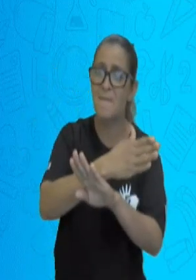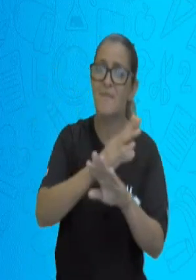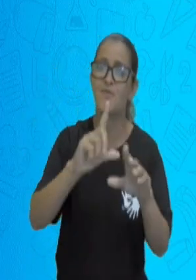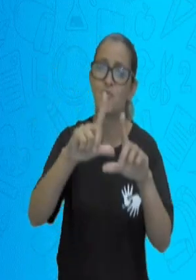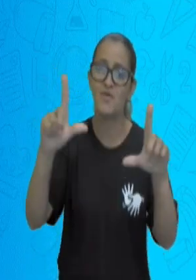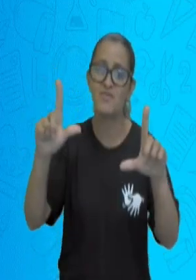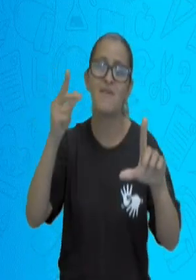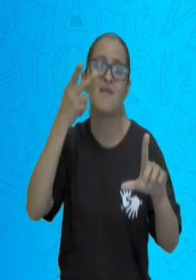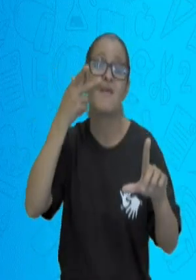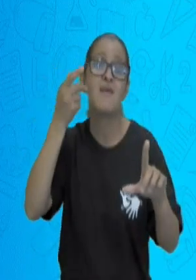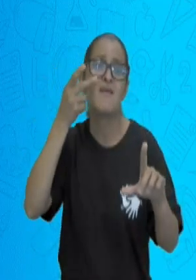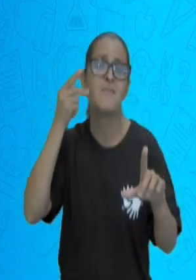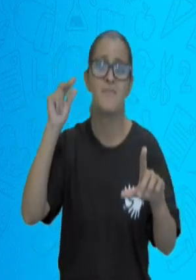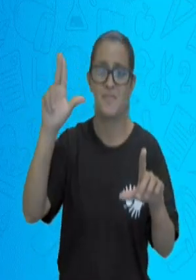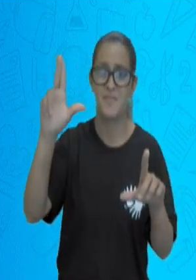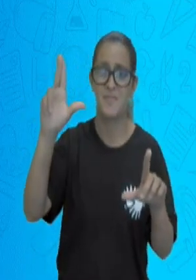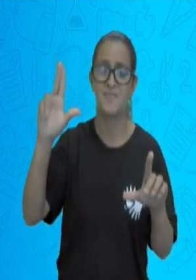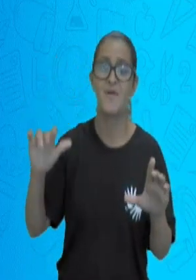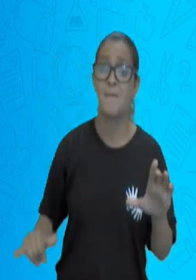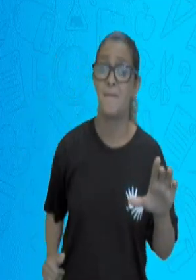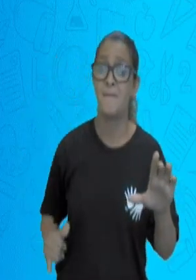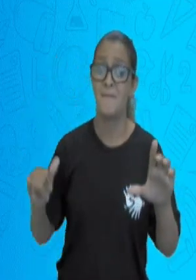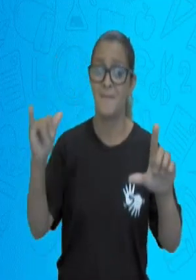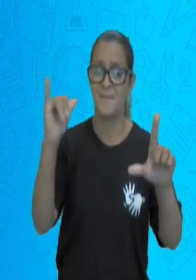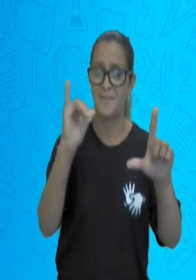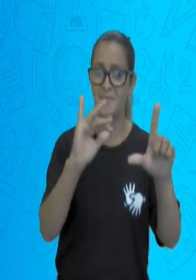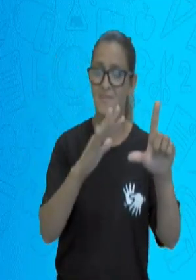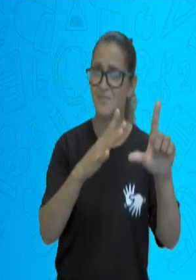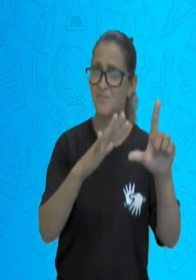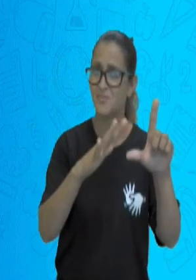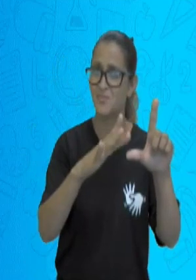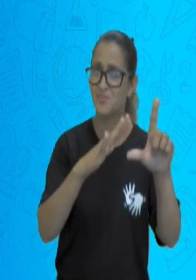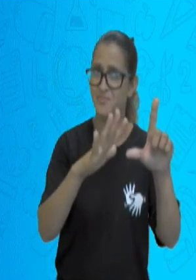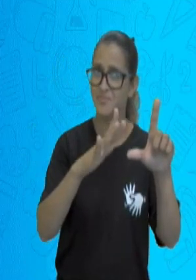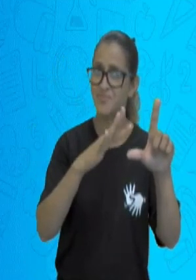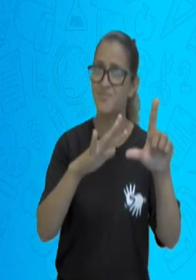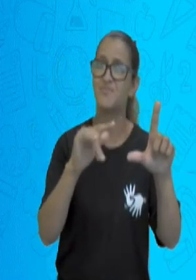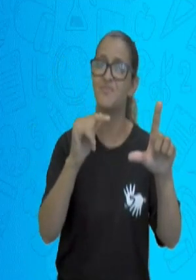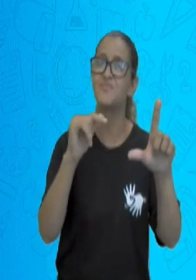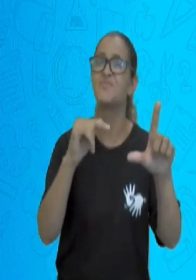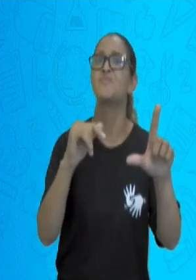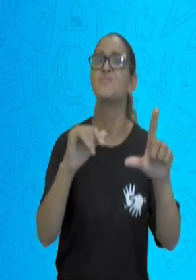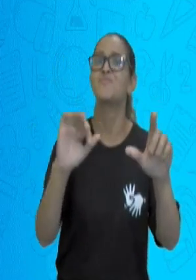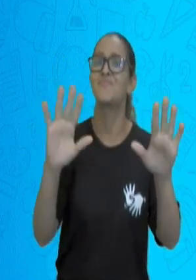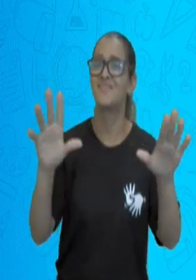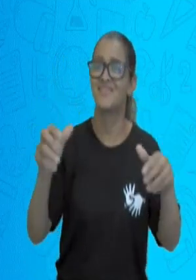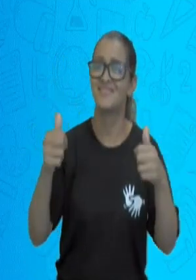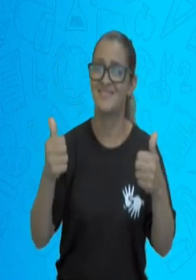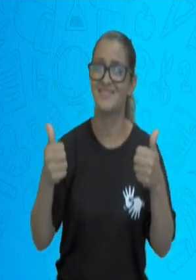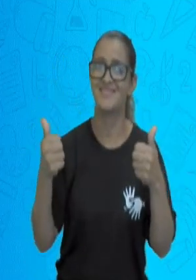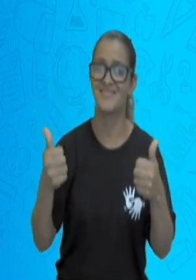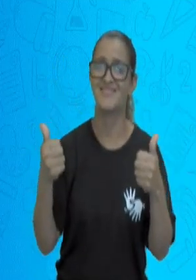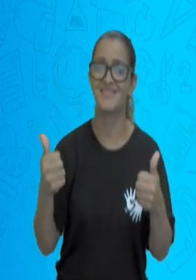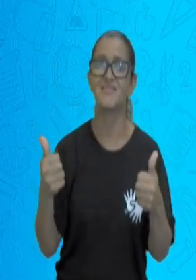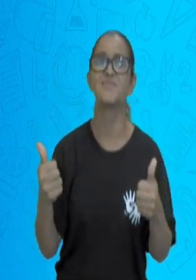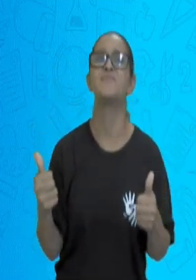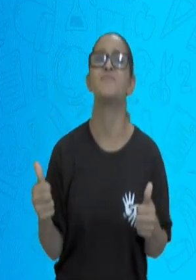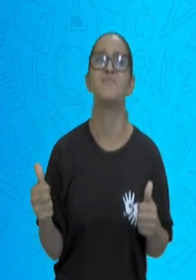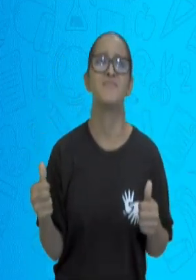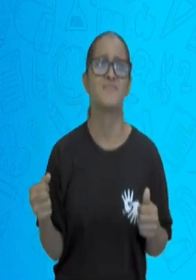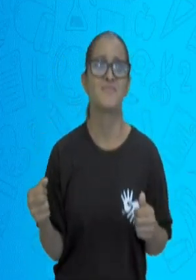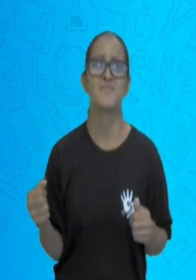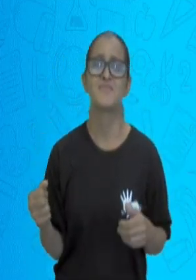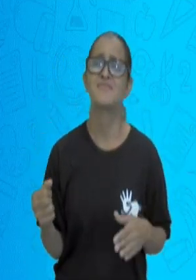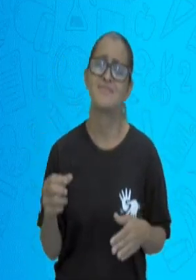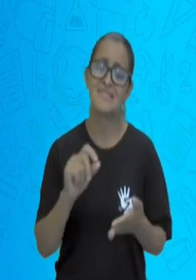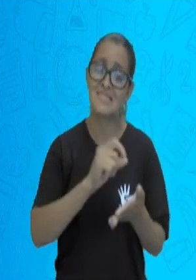plataforma SMED-GV, basta apontar a câmera do seu celular na imagem que aparece no canto da tela.